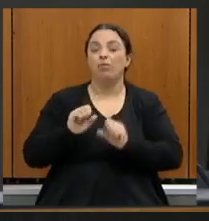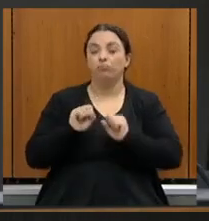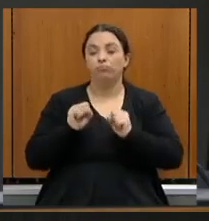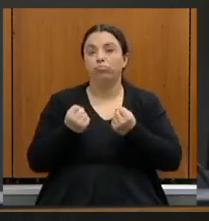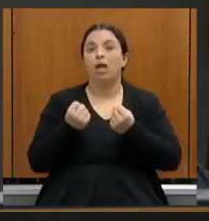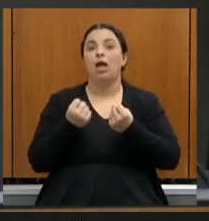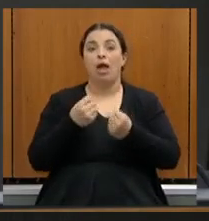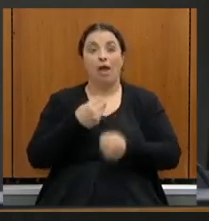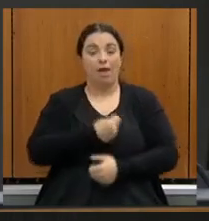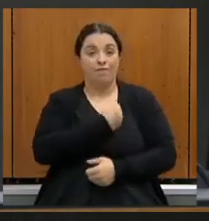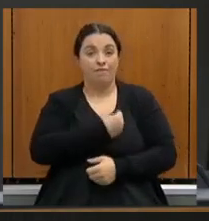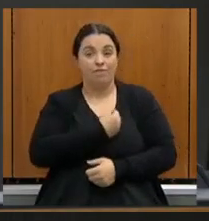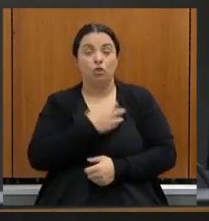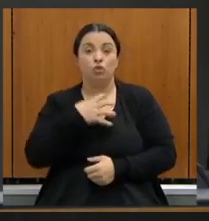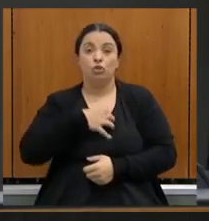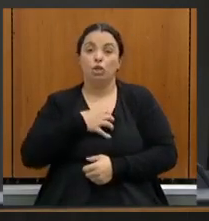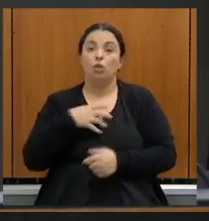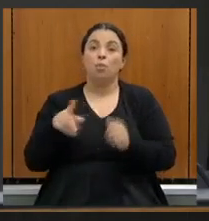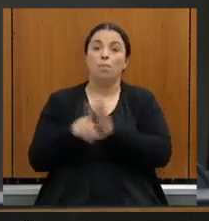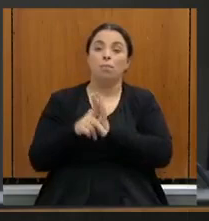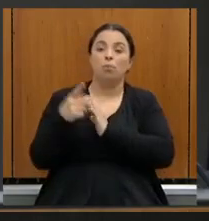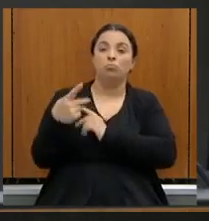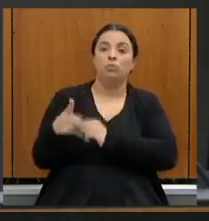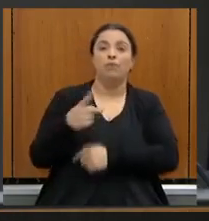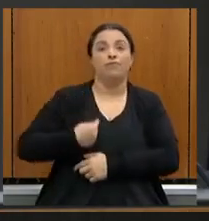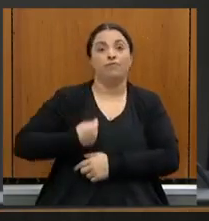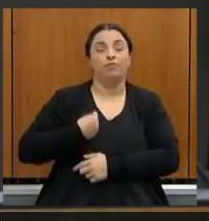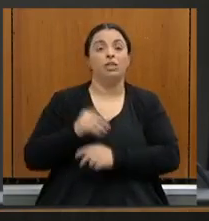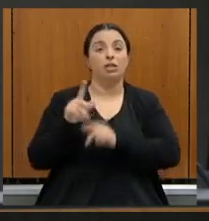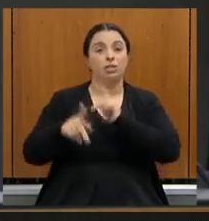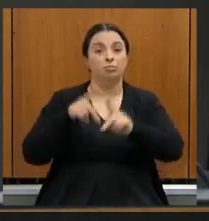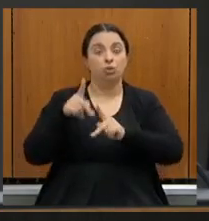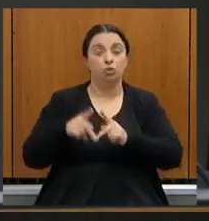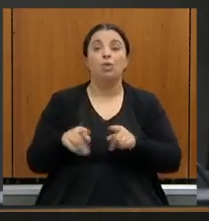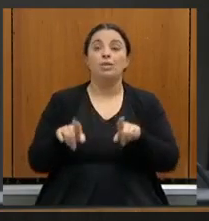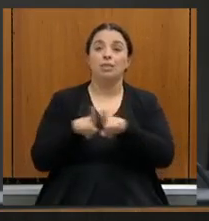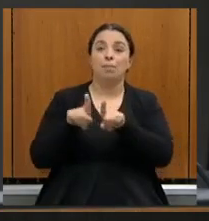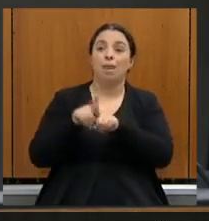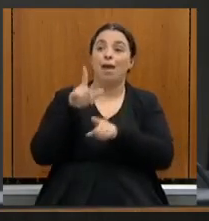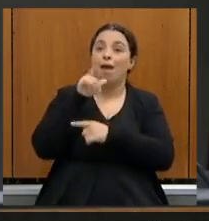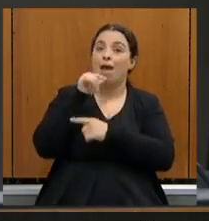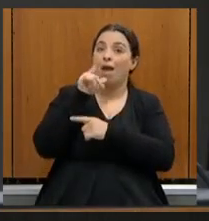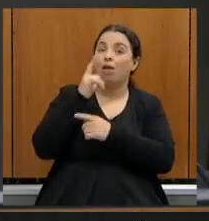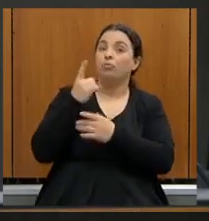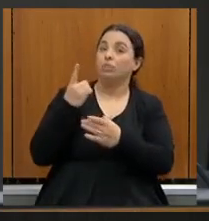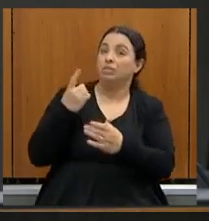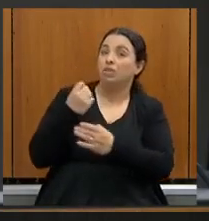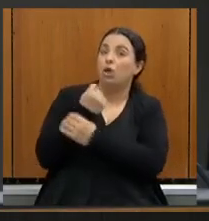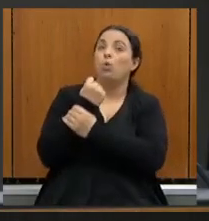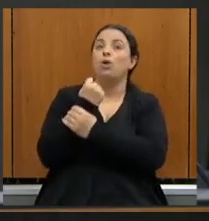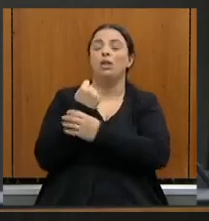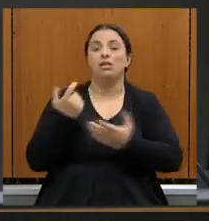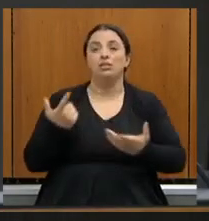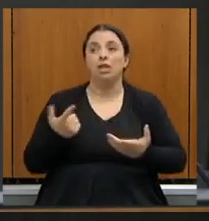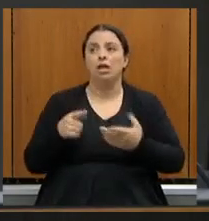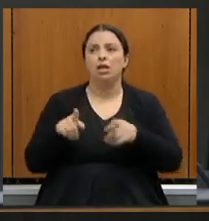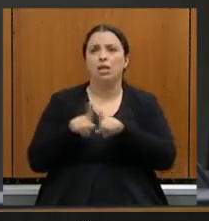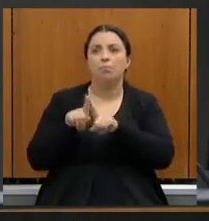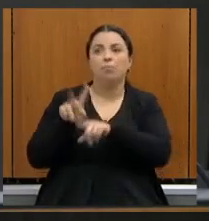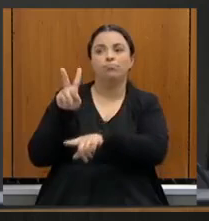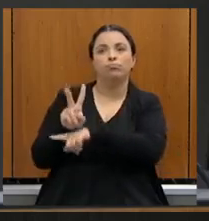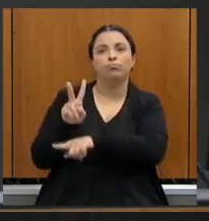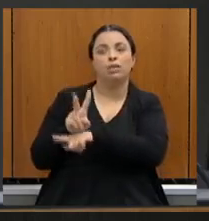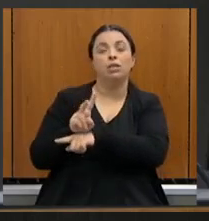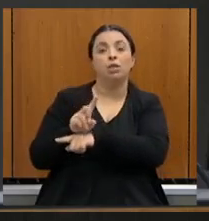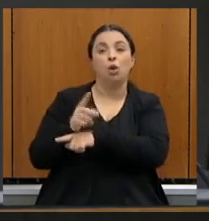das pessoas, da preservação da nossa segurança hídrica, do nosso patrimônio e, portanto,